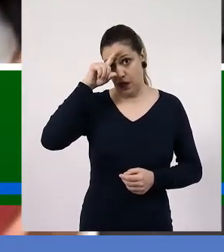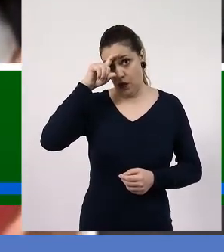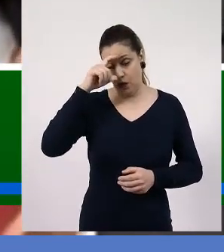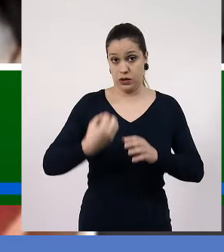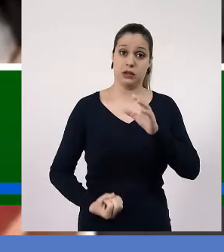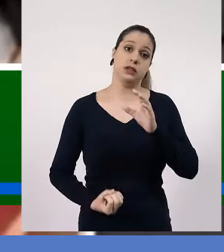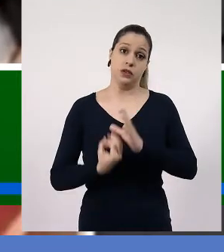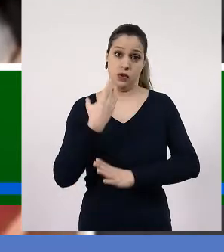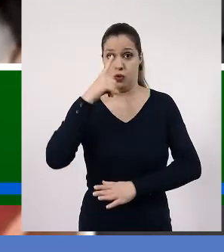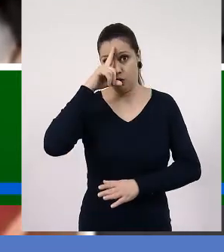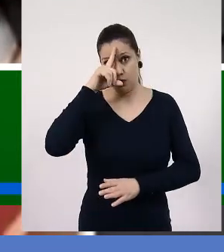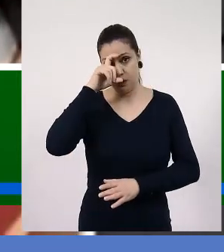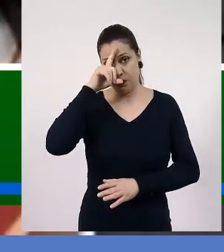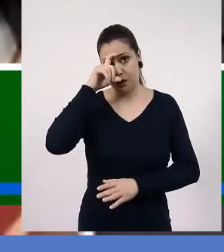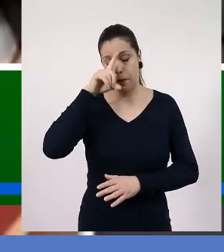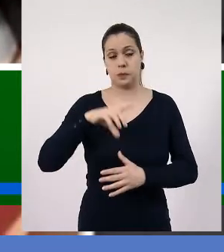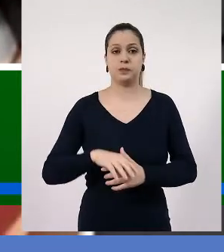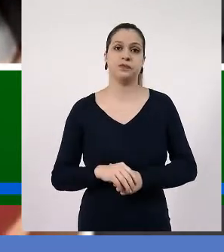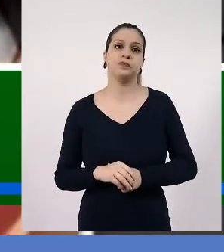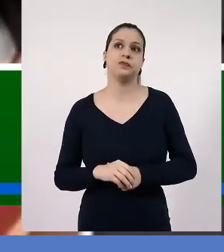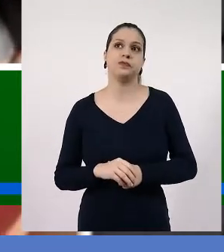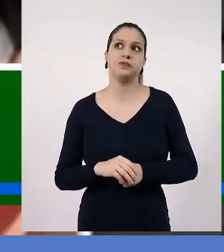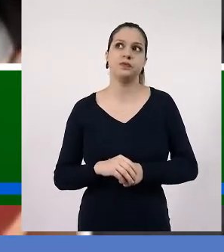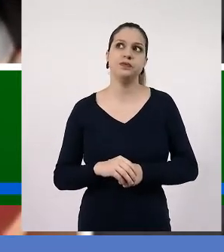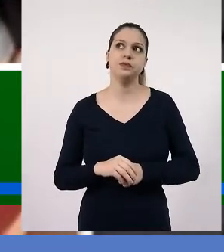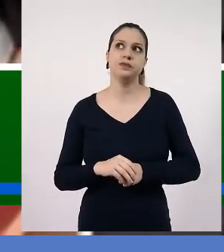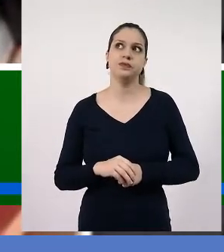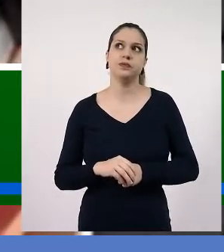hospital, onde foi criado o hospital de